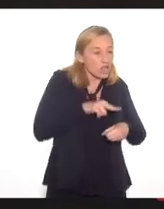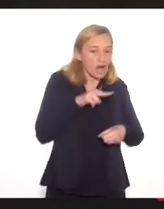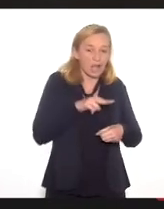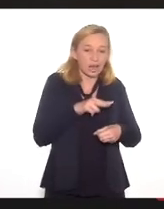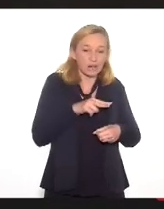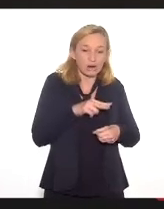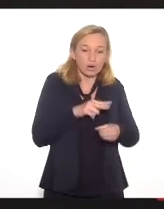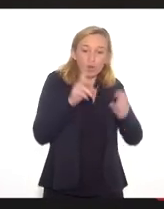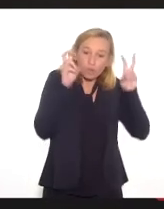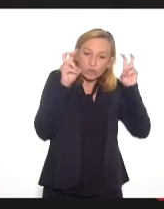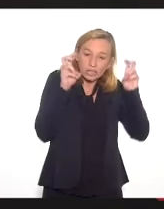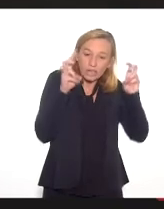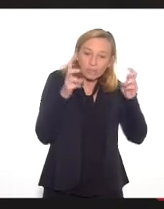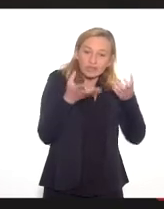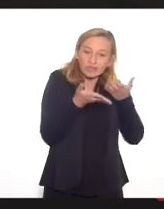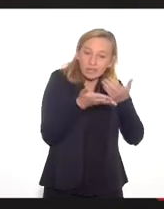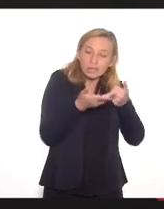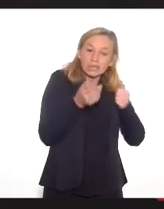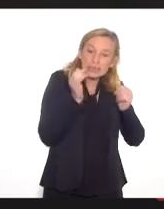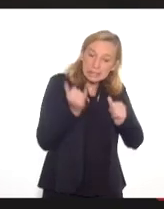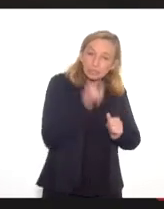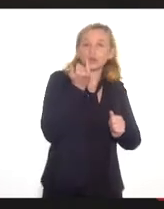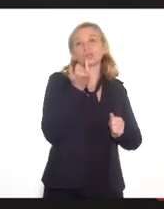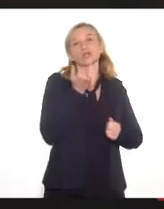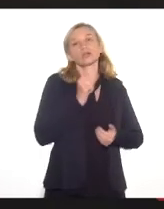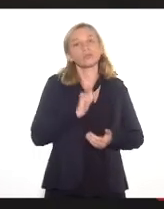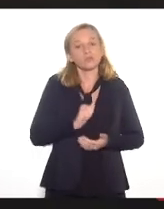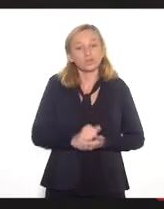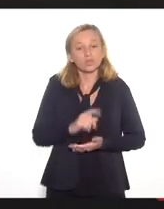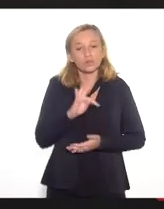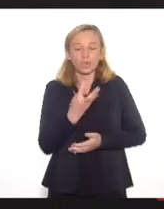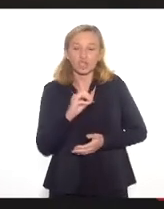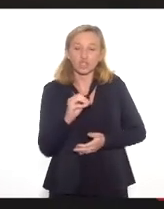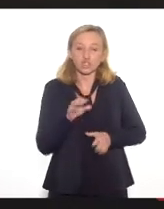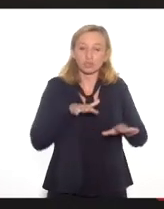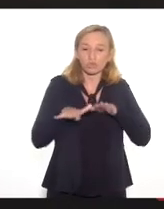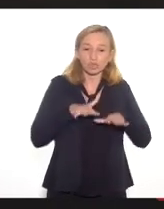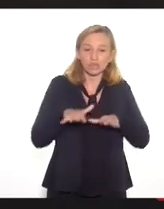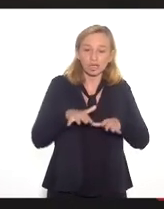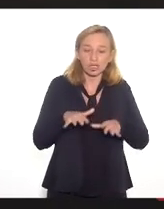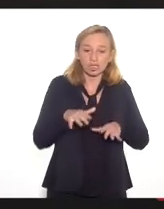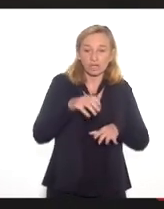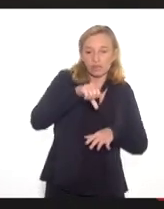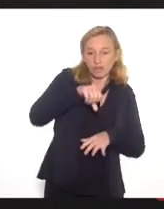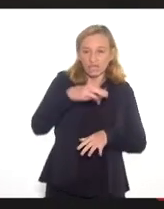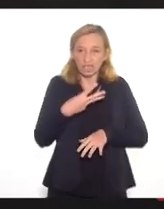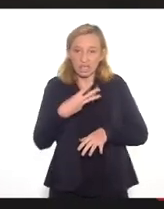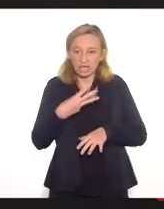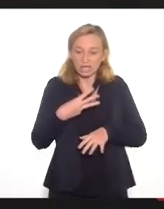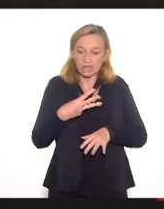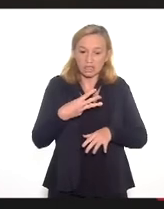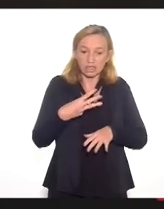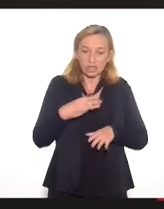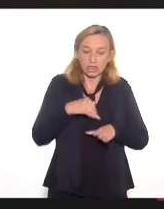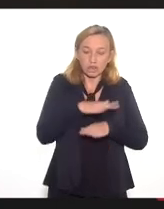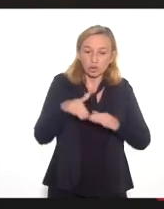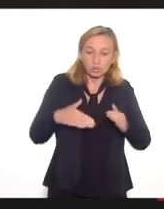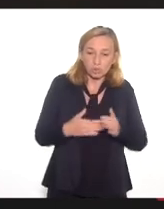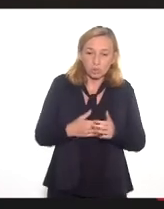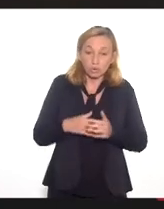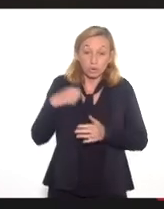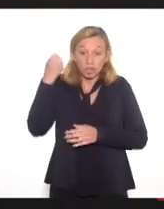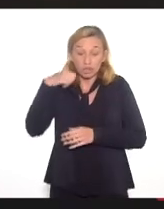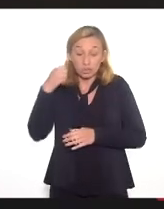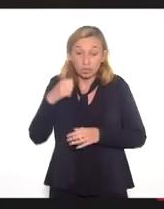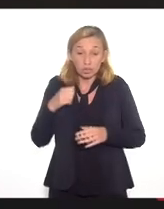isso como um tema extremamente importante quando o Betinho mobilizou a sociedade em 93 se tinha todos os atores da sociedade